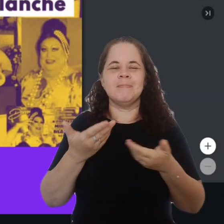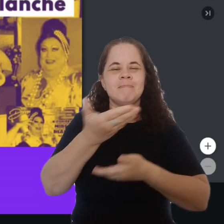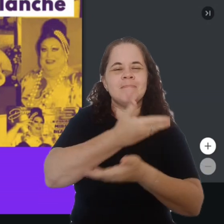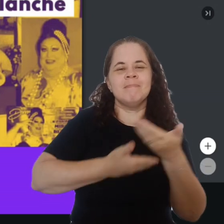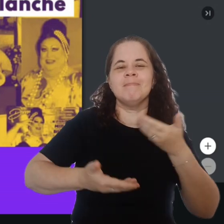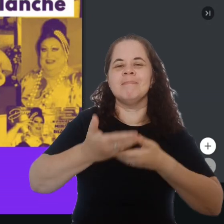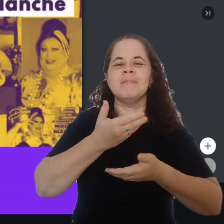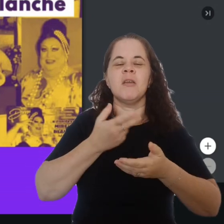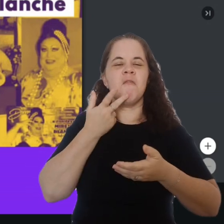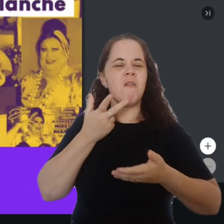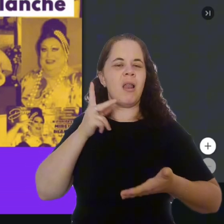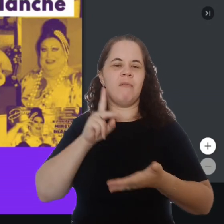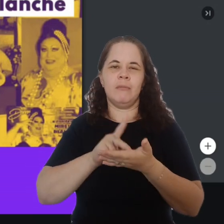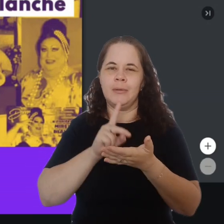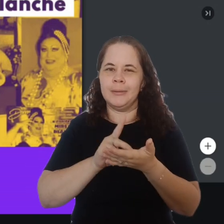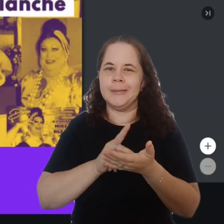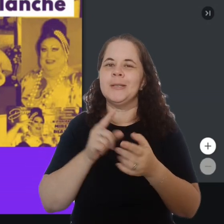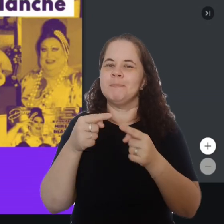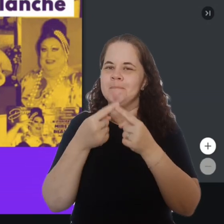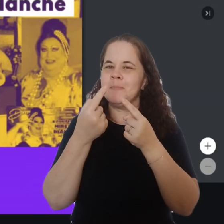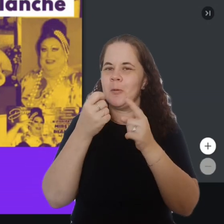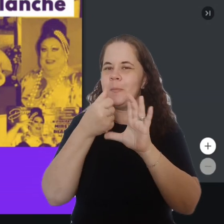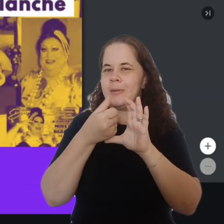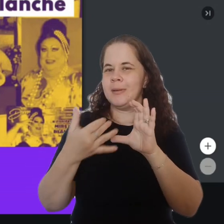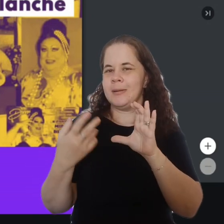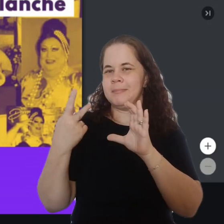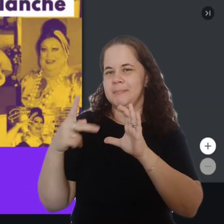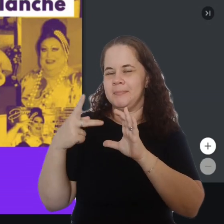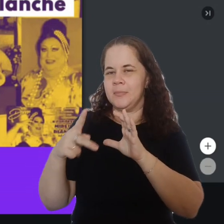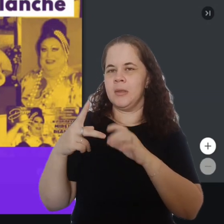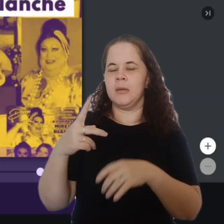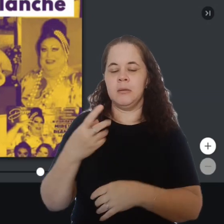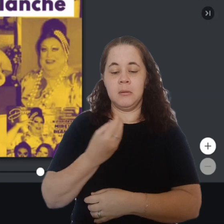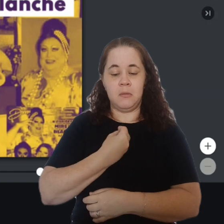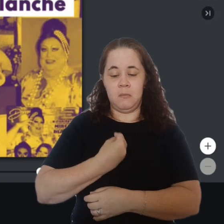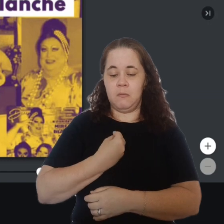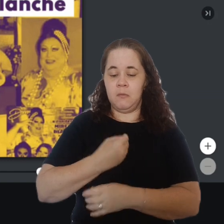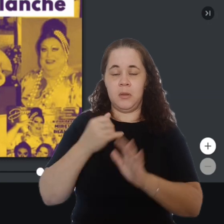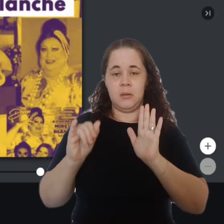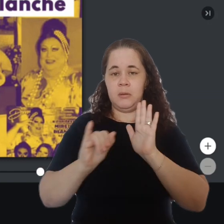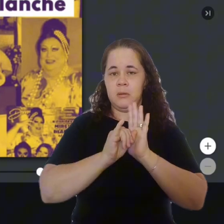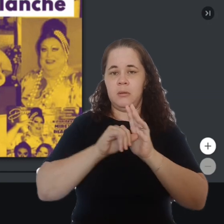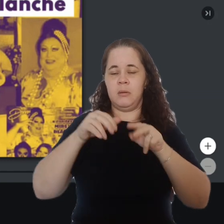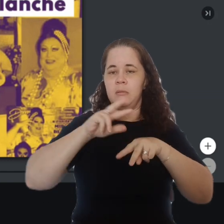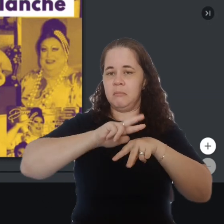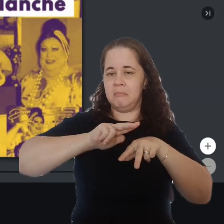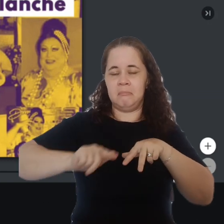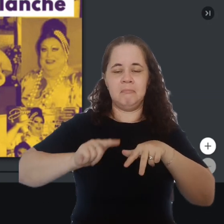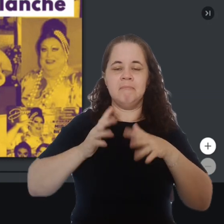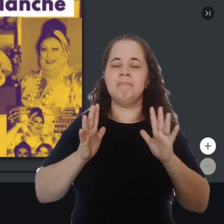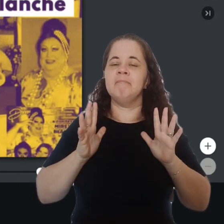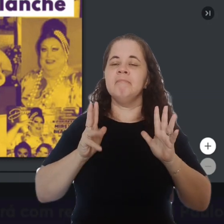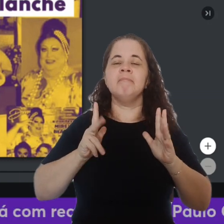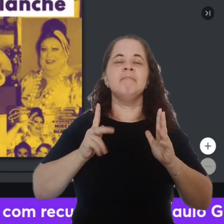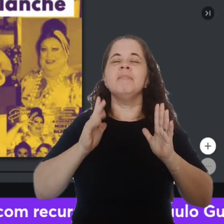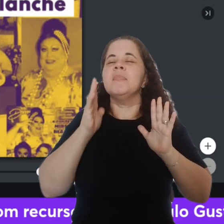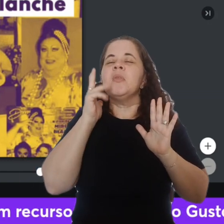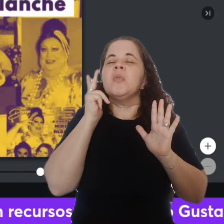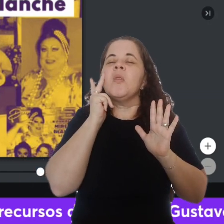problema nenhum em dizer a verdade, vivia sua sexualidade, sua identidade plenamente,